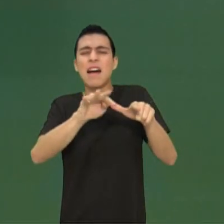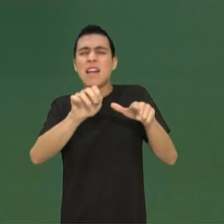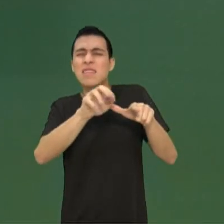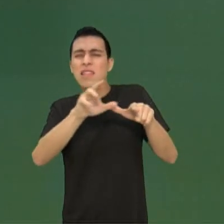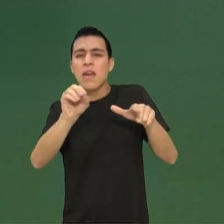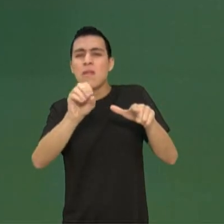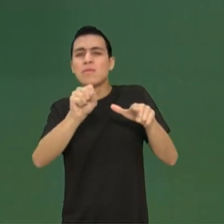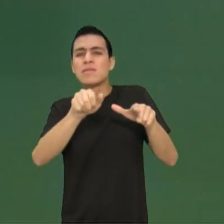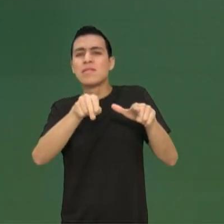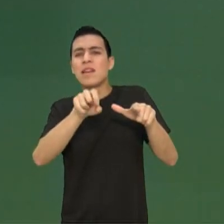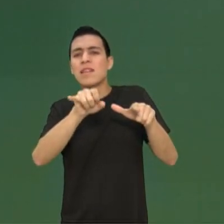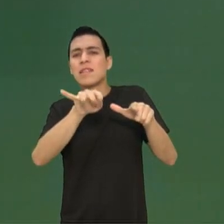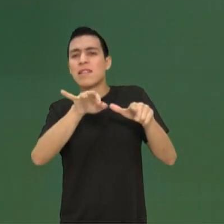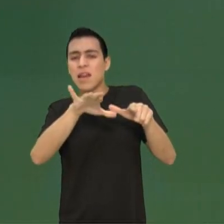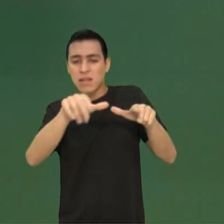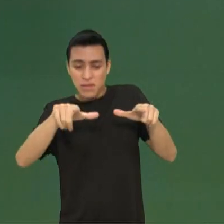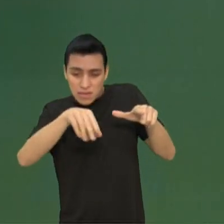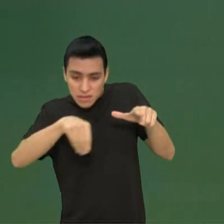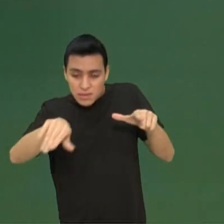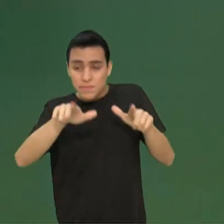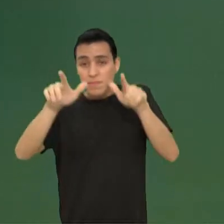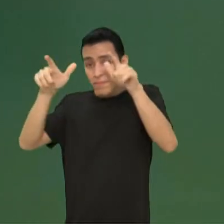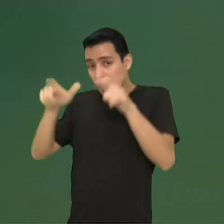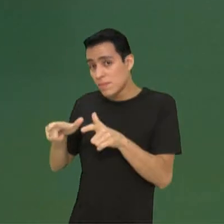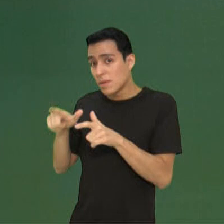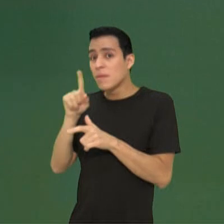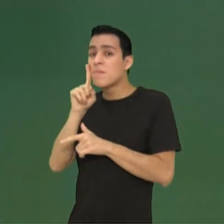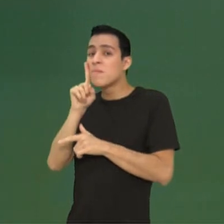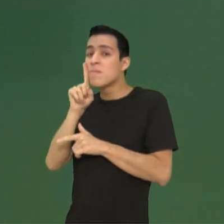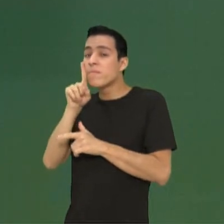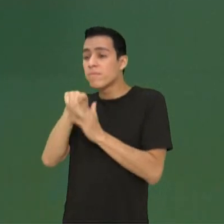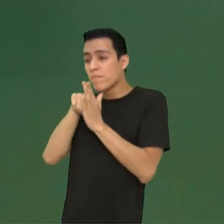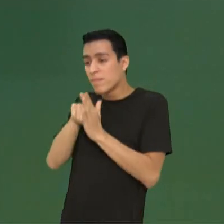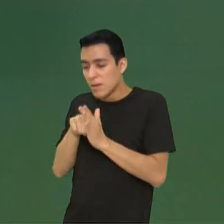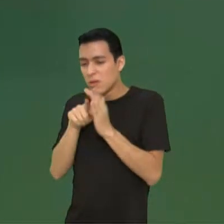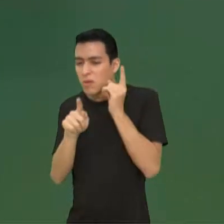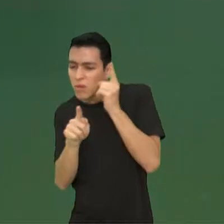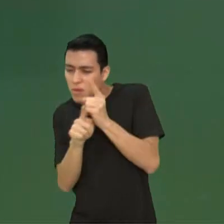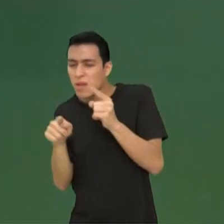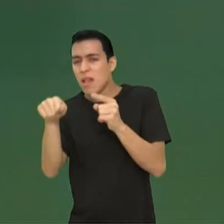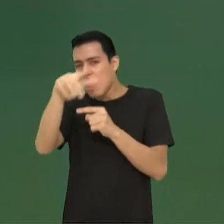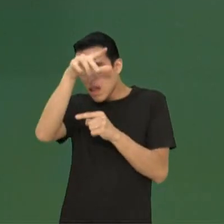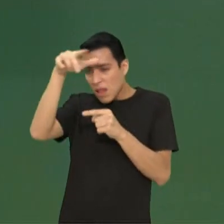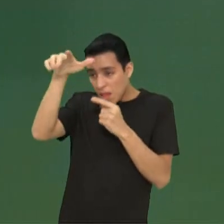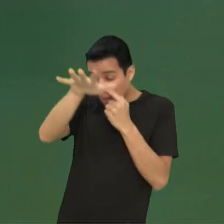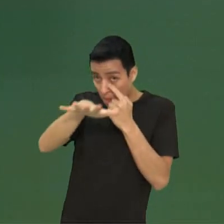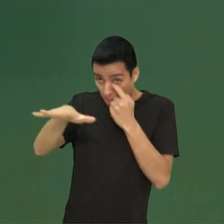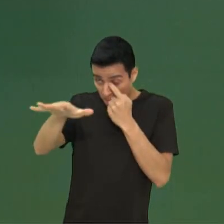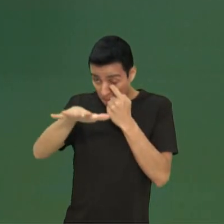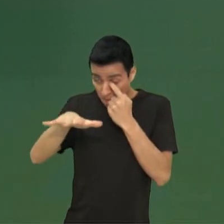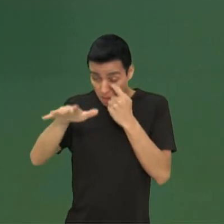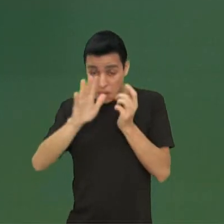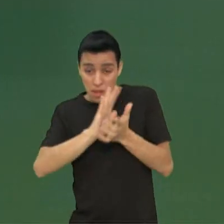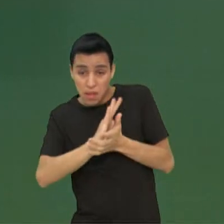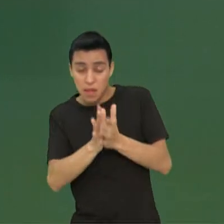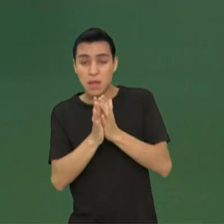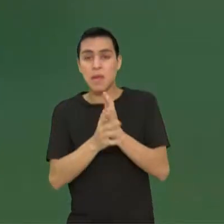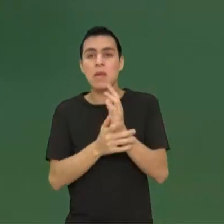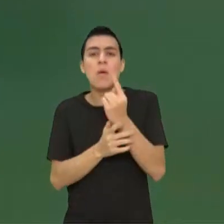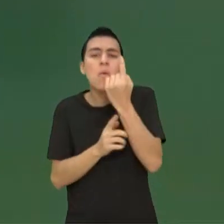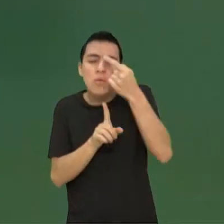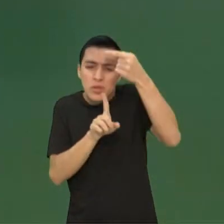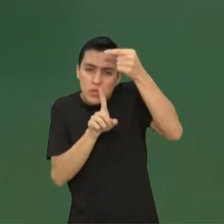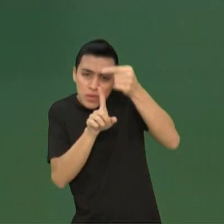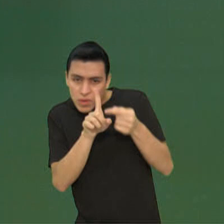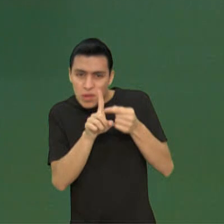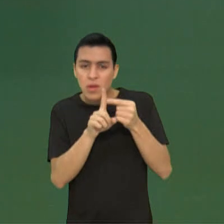Segundo, pesquisadores americanos descobriram um fungo na Amazônia equatoriana capaz de degradar poliuretano, um